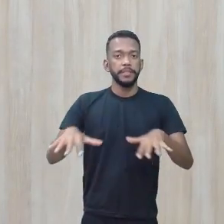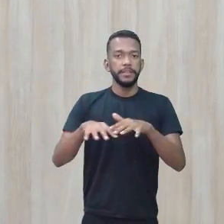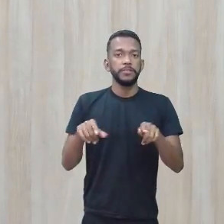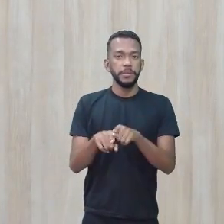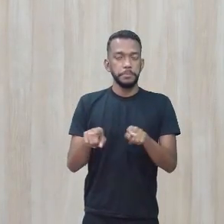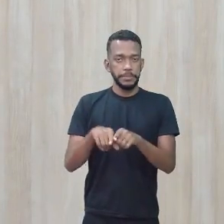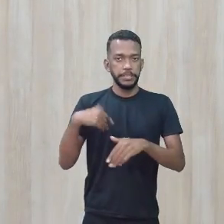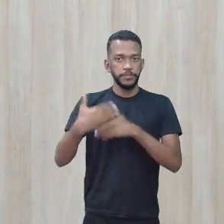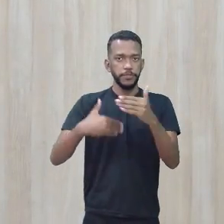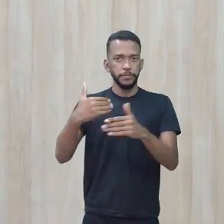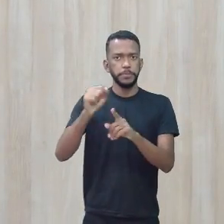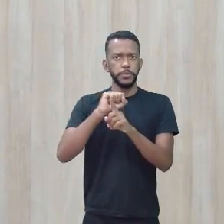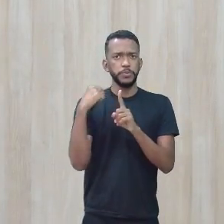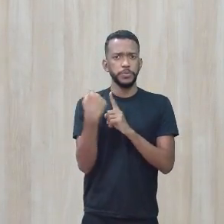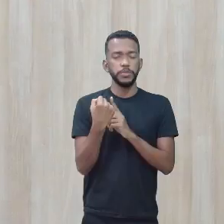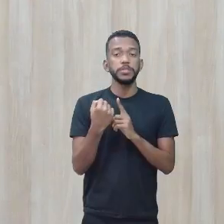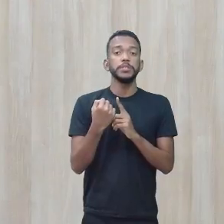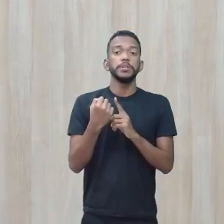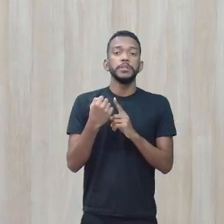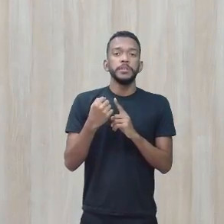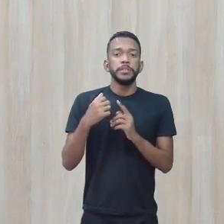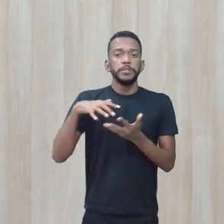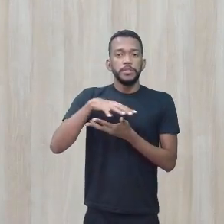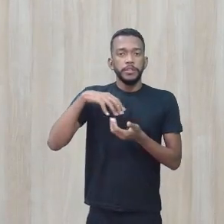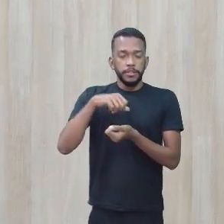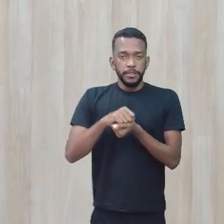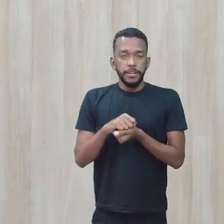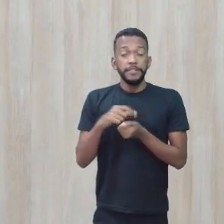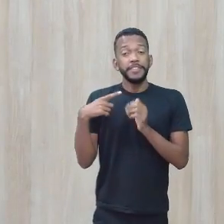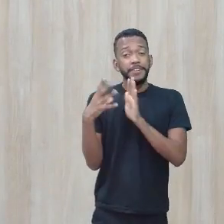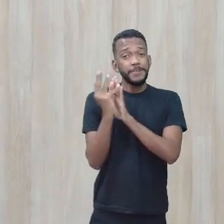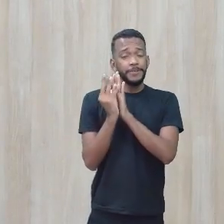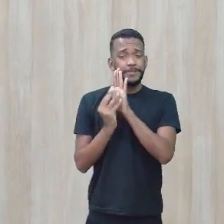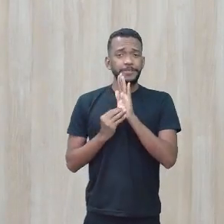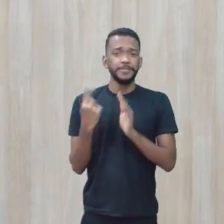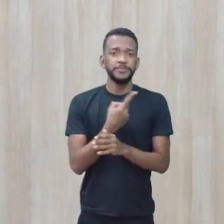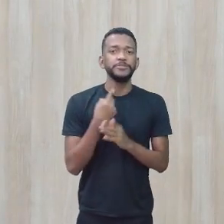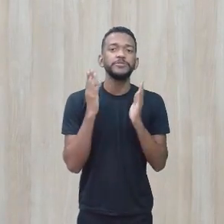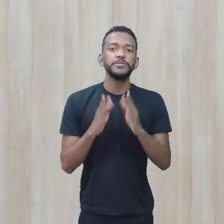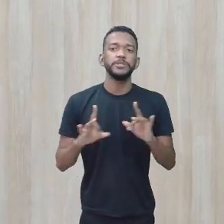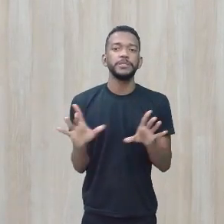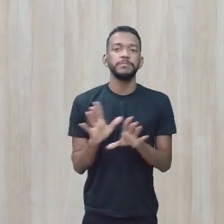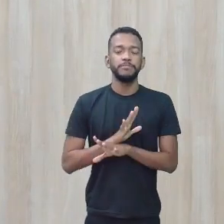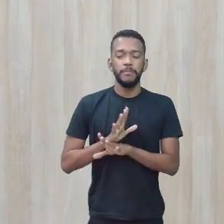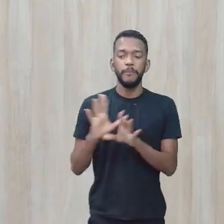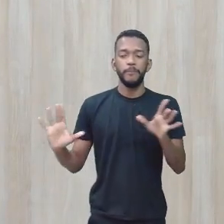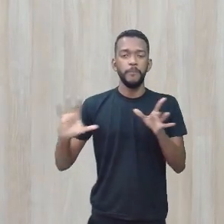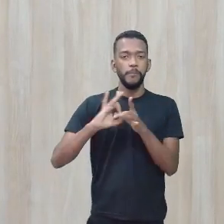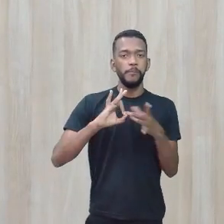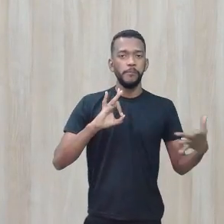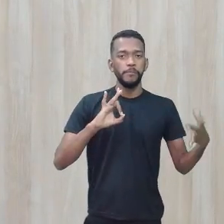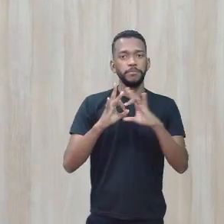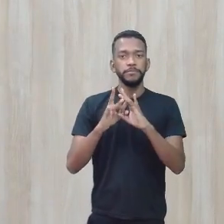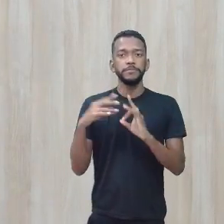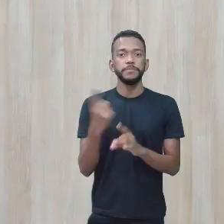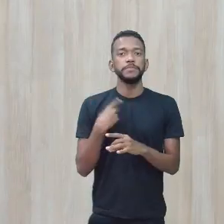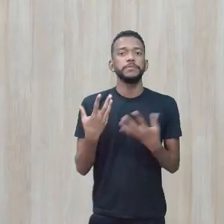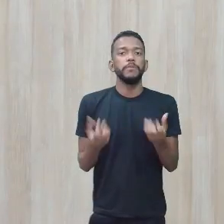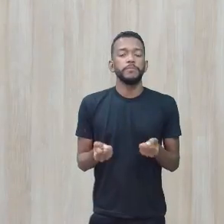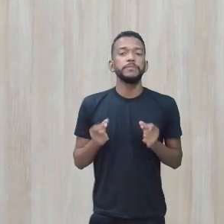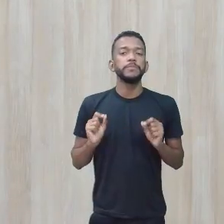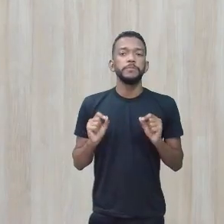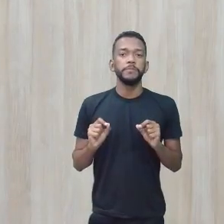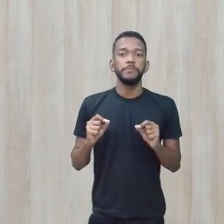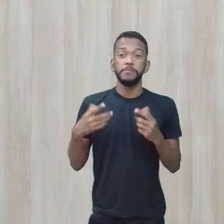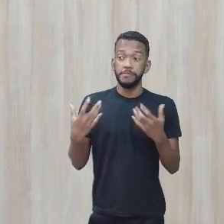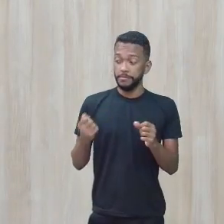São conteúdos que estão relacionados, né, interligados. e a gente vai